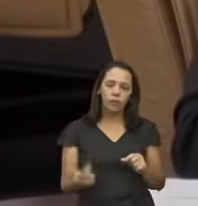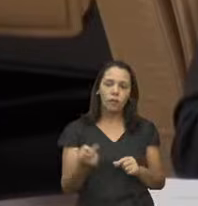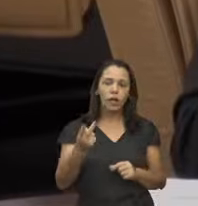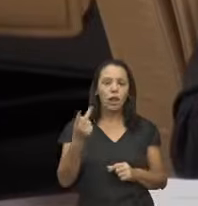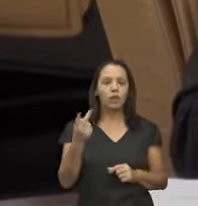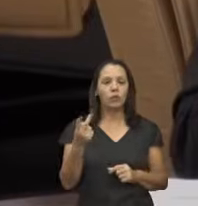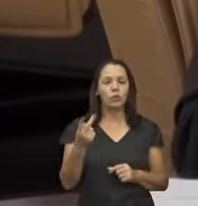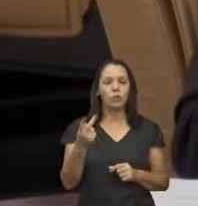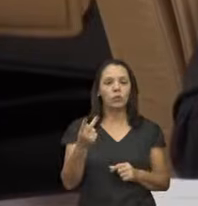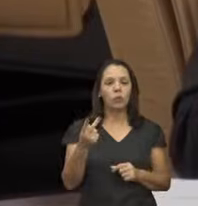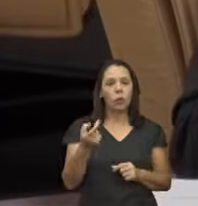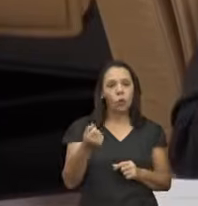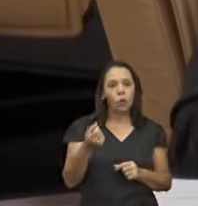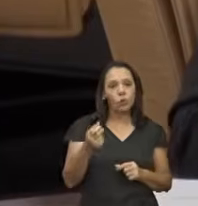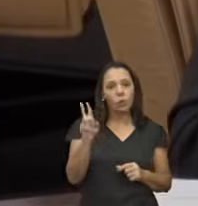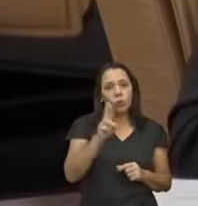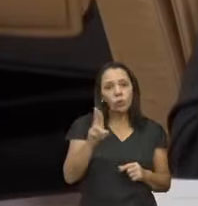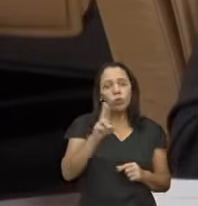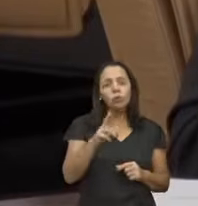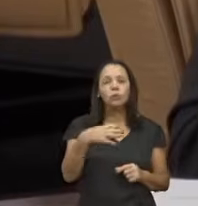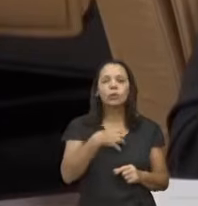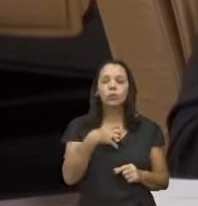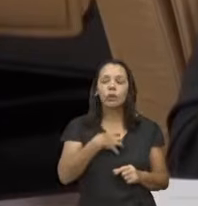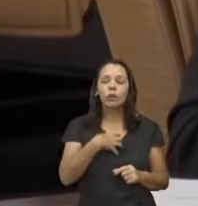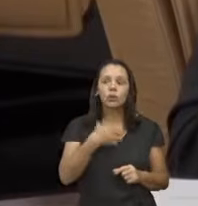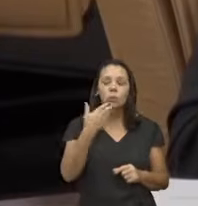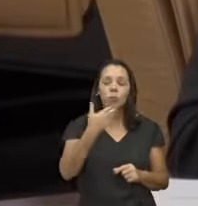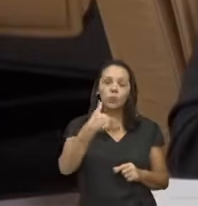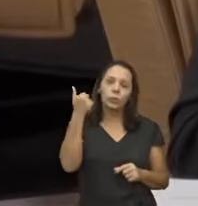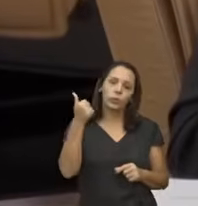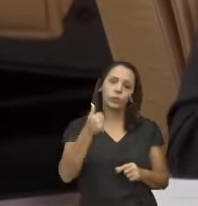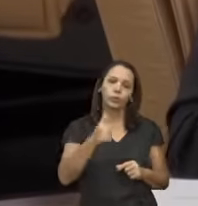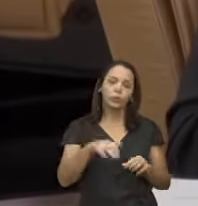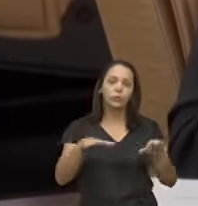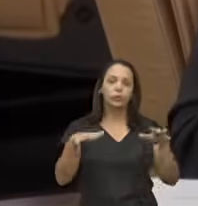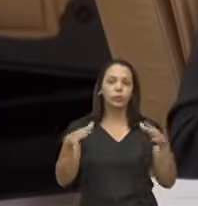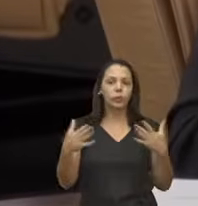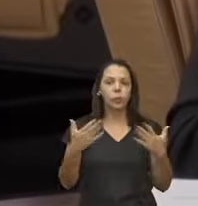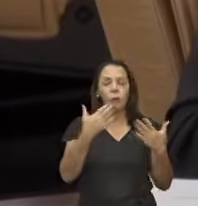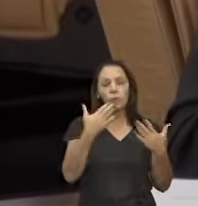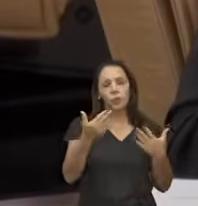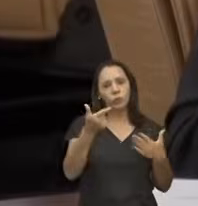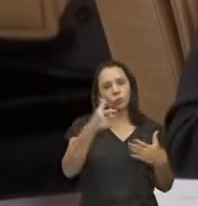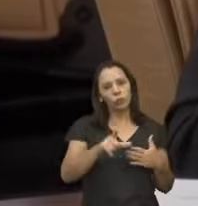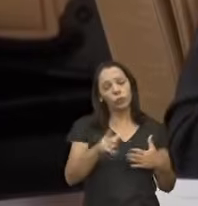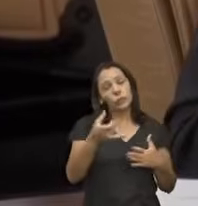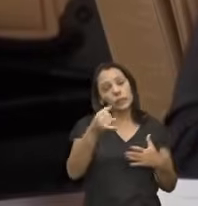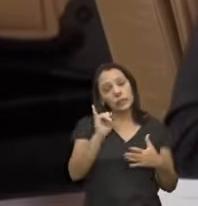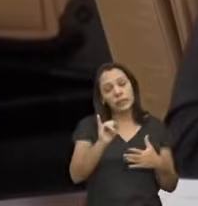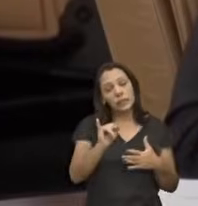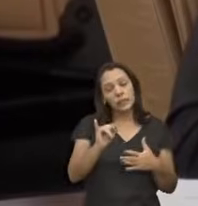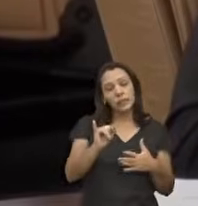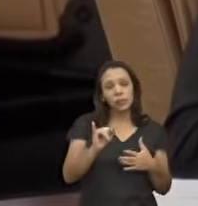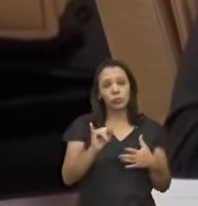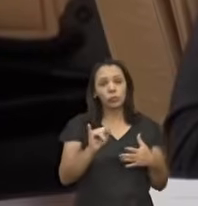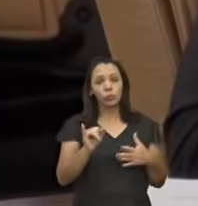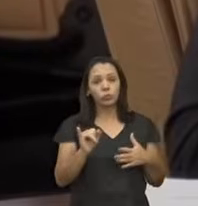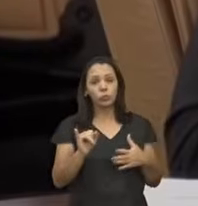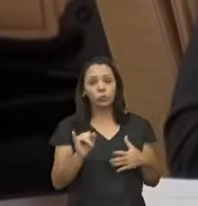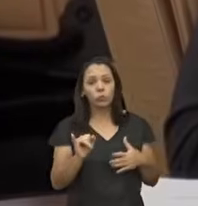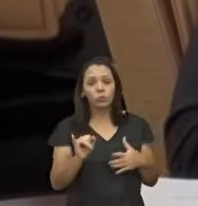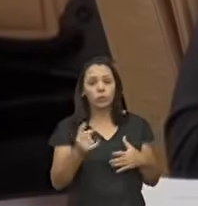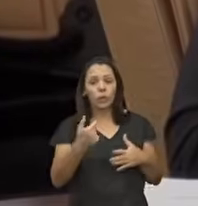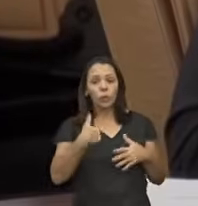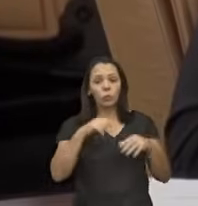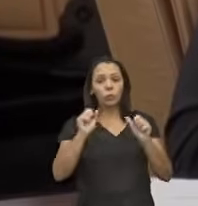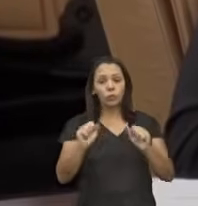da melhor forma o dinheiro dos nossos contribuintes. E aí eu peço mais uma vez, se eu tivesse legitimidade